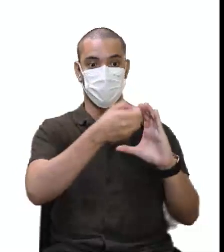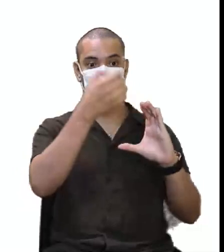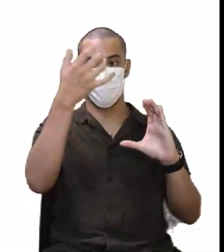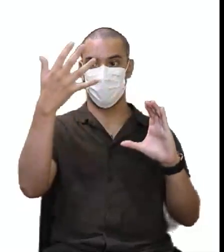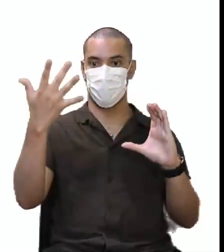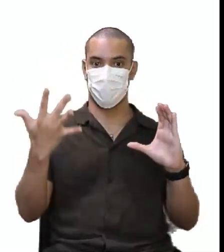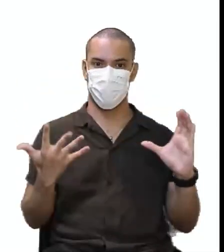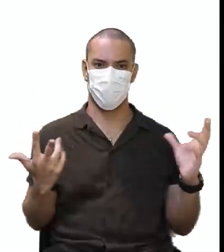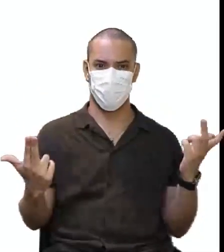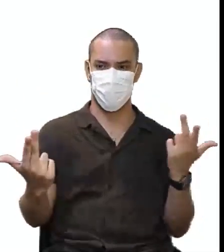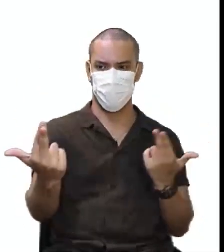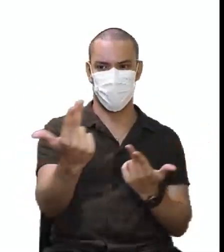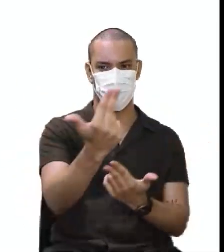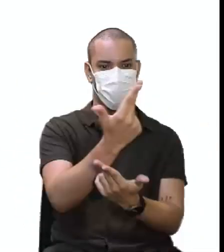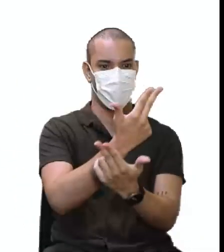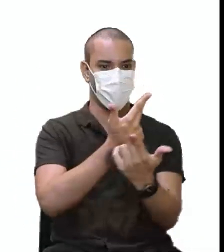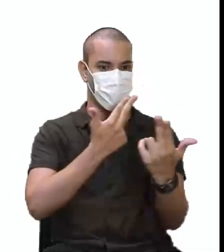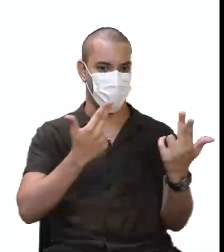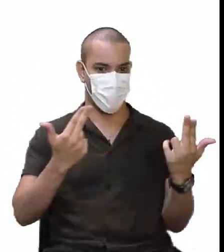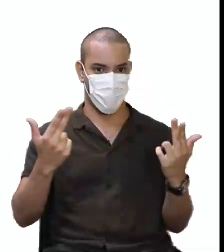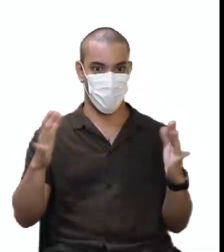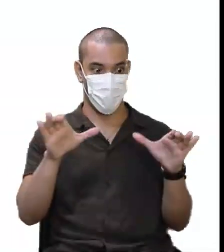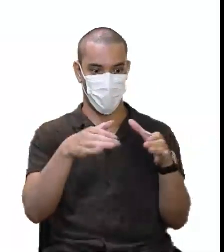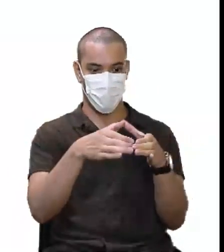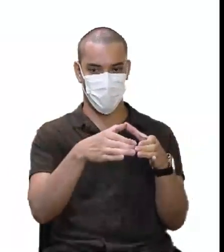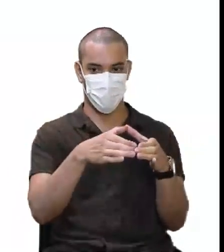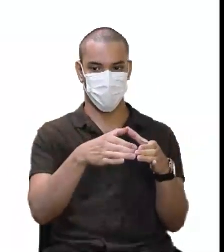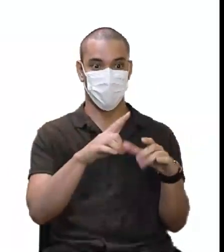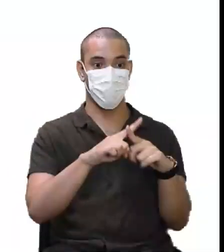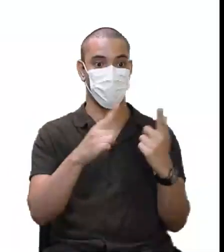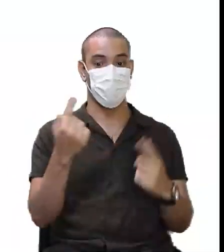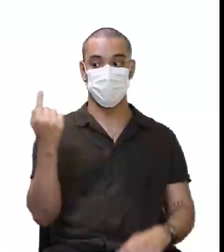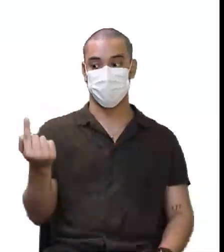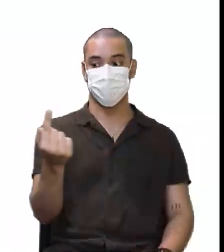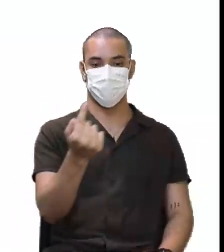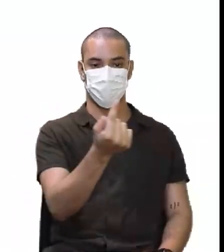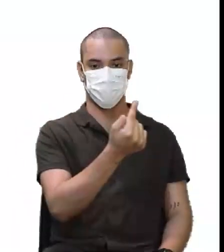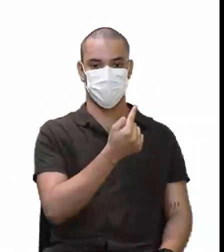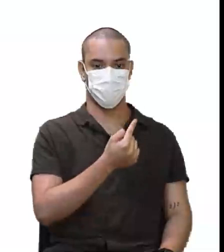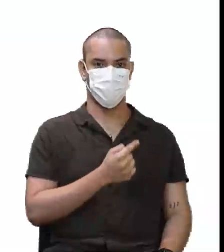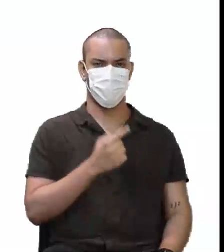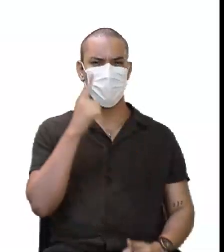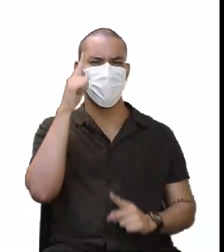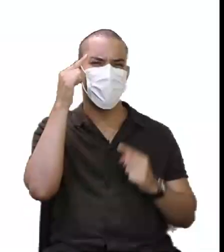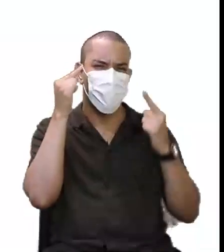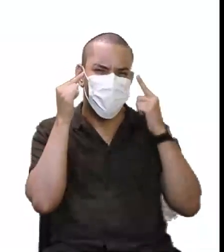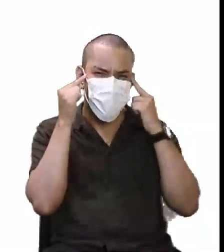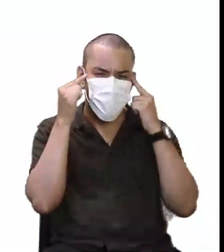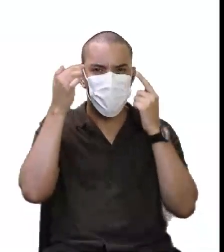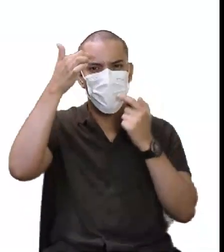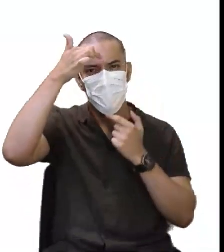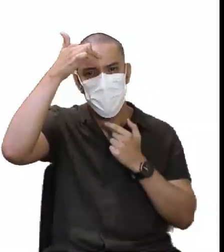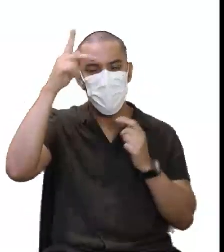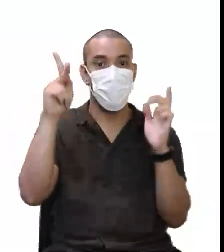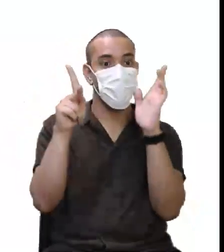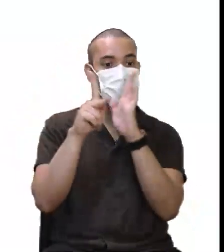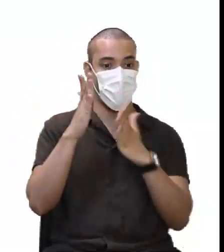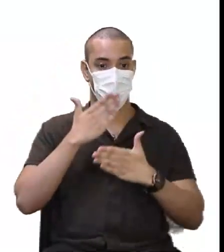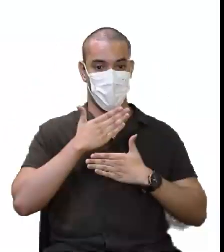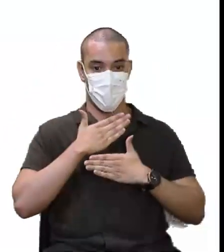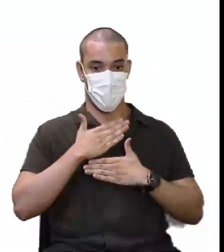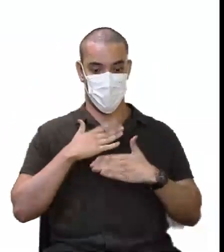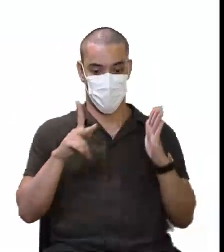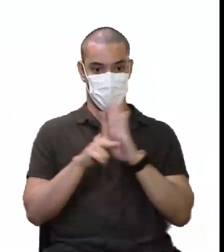características comuns a determinada espécie. E a individual, que atua sobre os traços e as características próprias do indivíduo, que